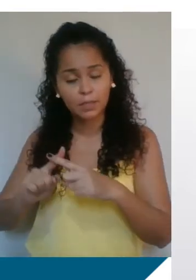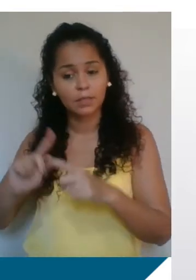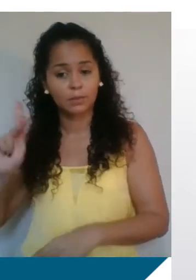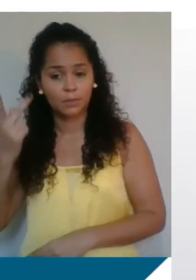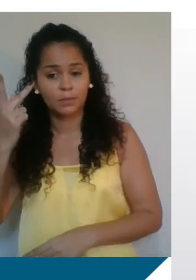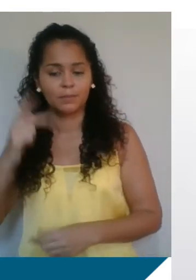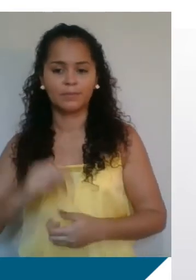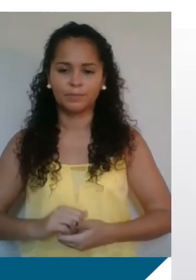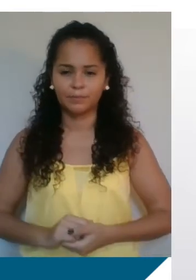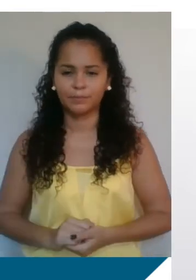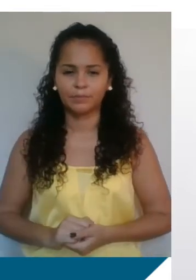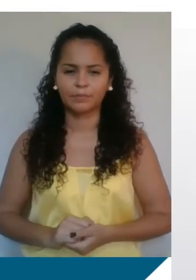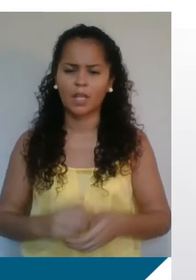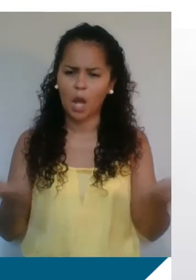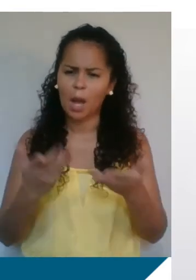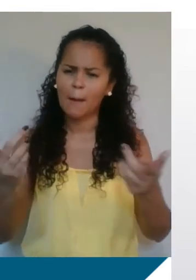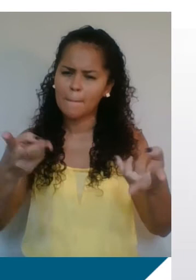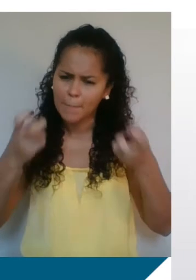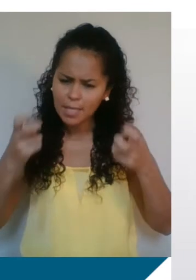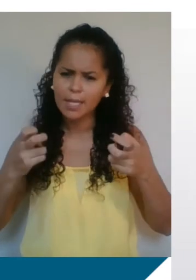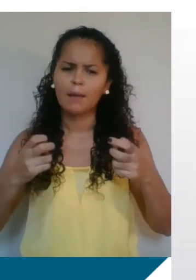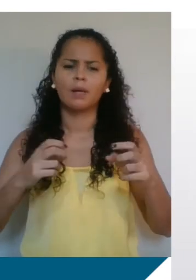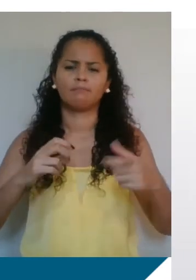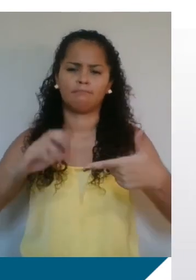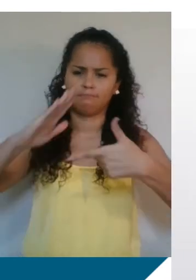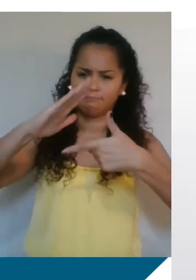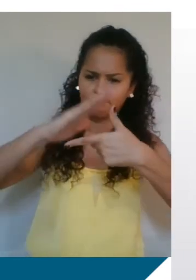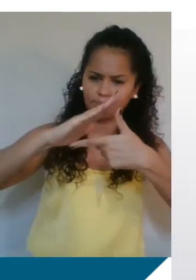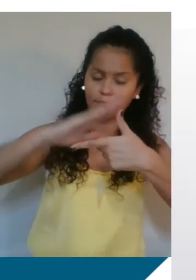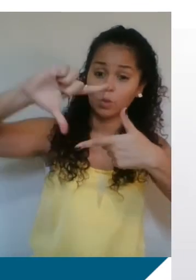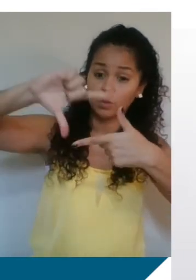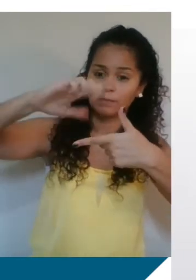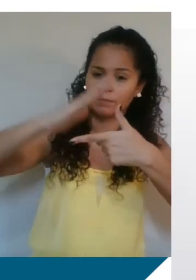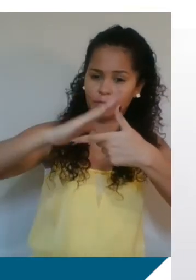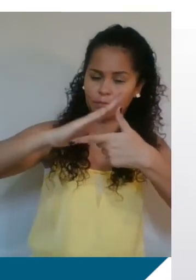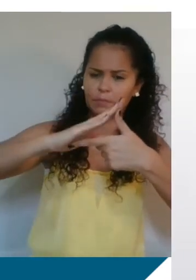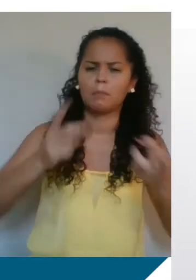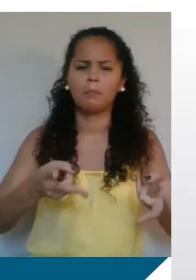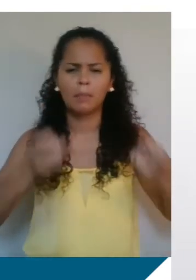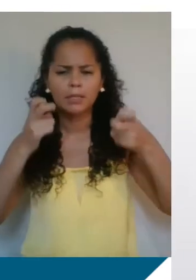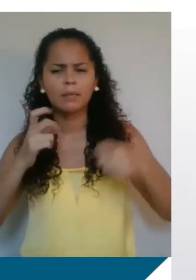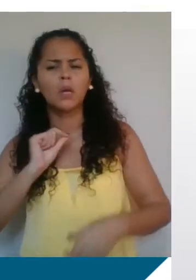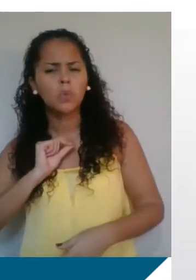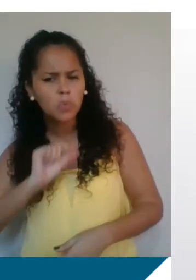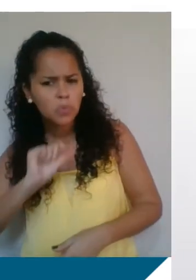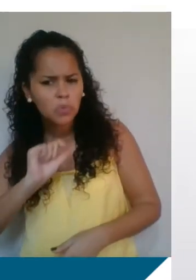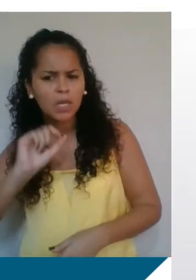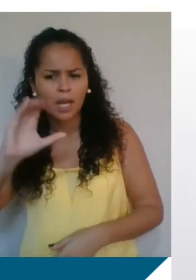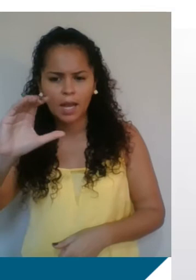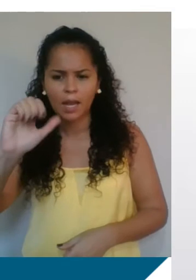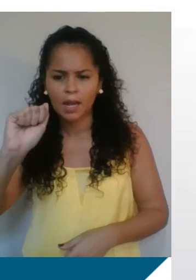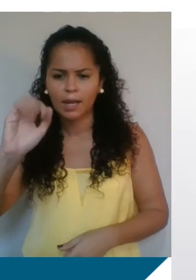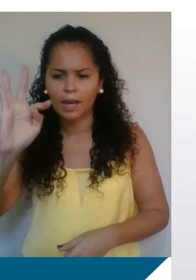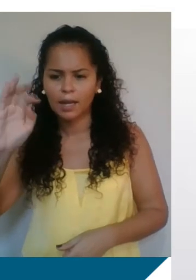Observe agora o esquadro que está representando um triângulo retângulo. Podemos perceber que os catetos de medida B